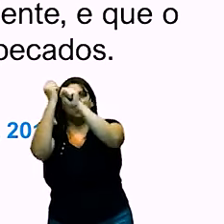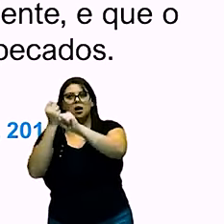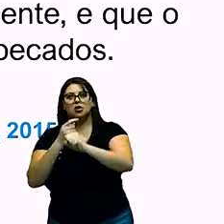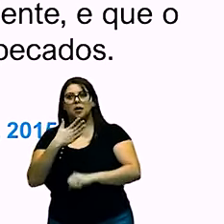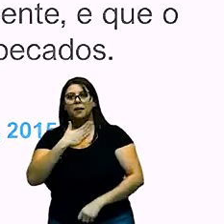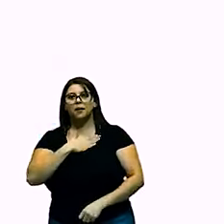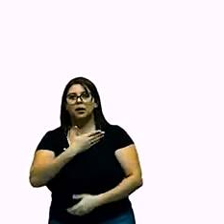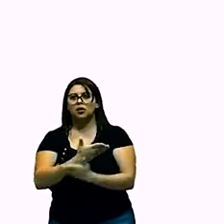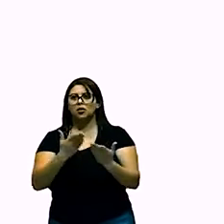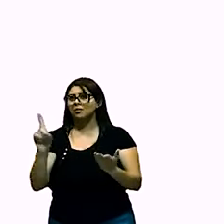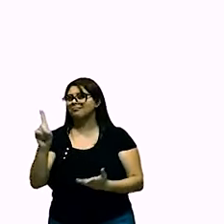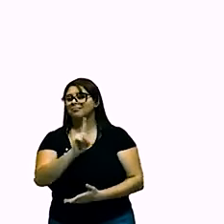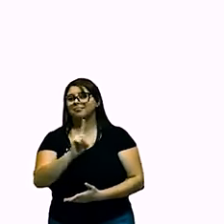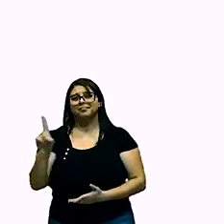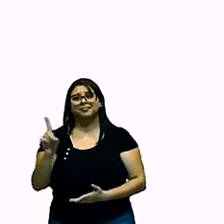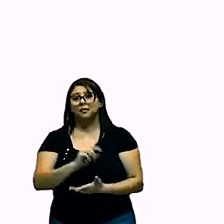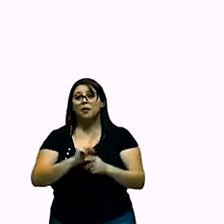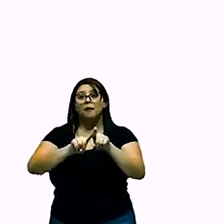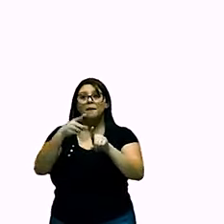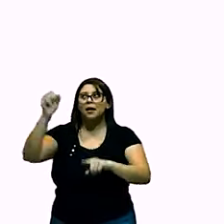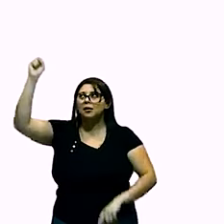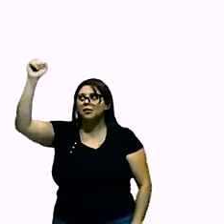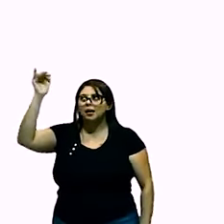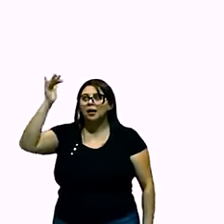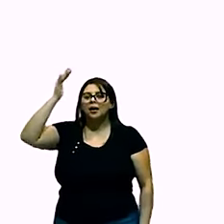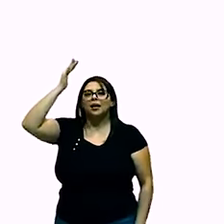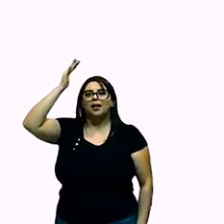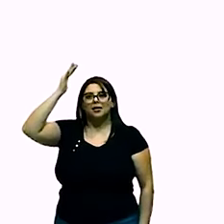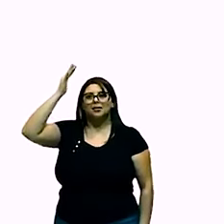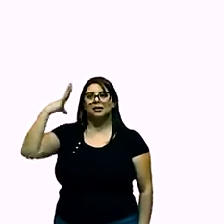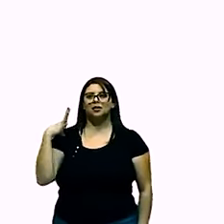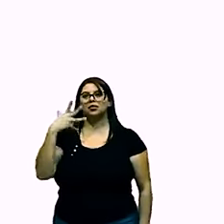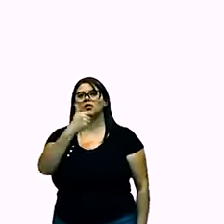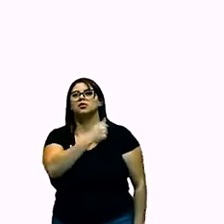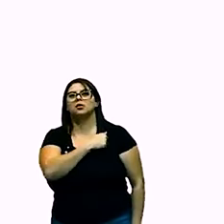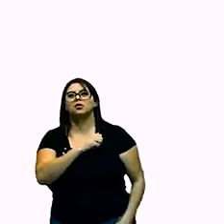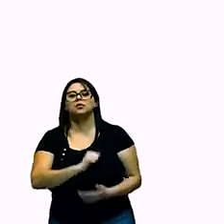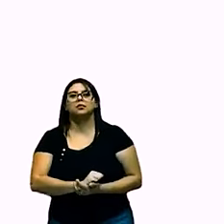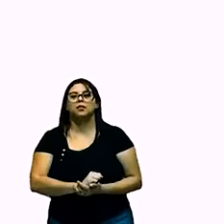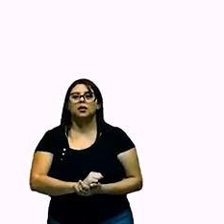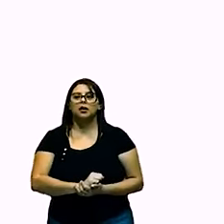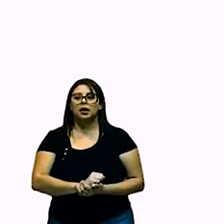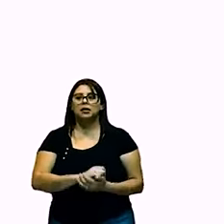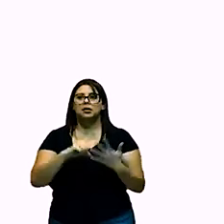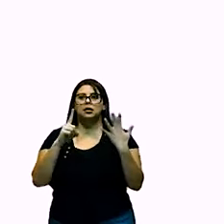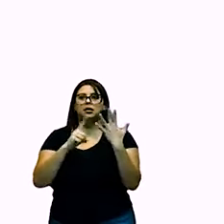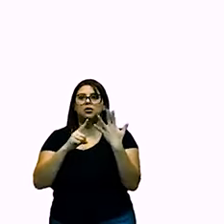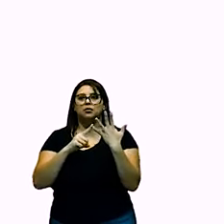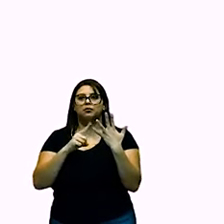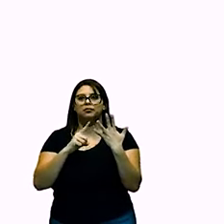obras, nós estaremos para sempre condenados. O último pilar, então, da reforma protestante